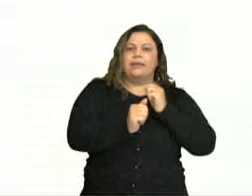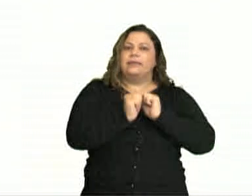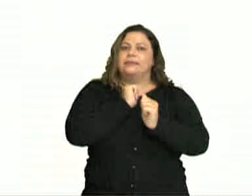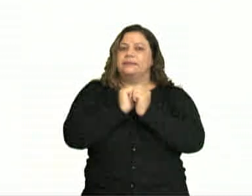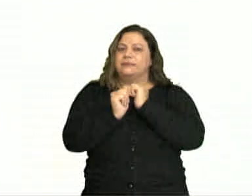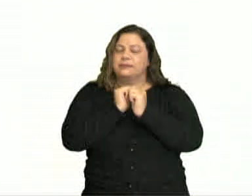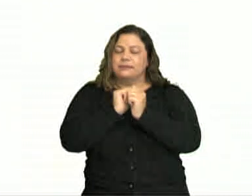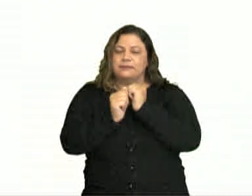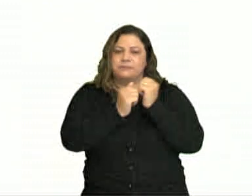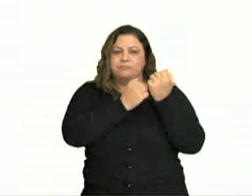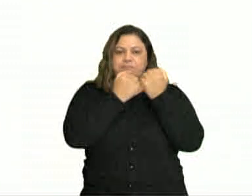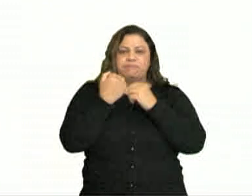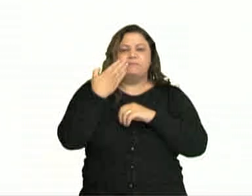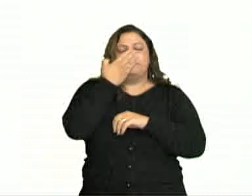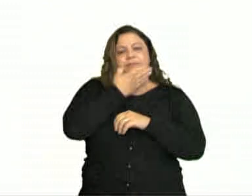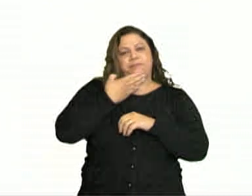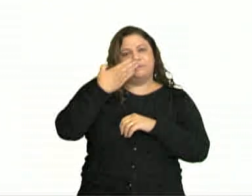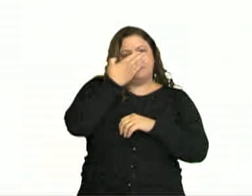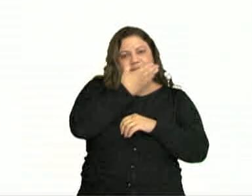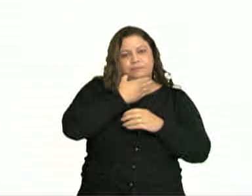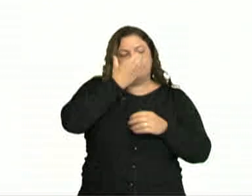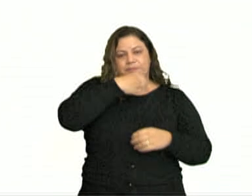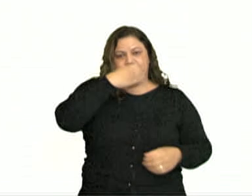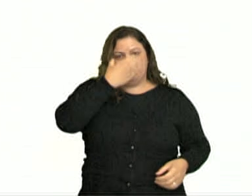em açúcares, como as frutas.